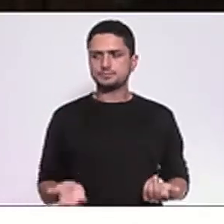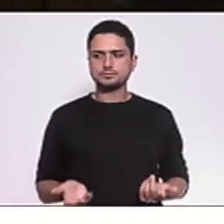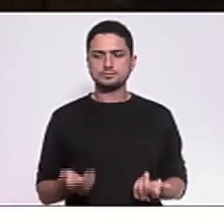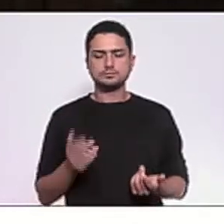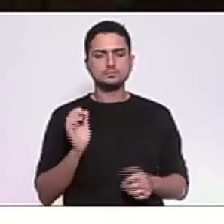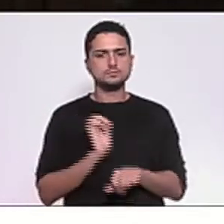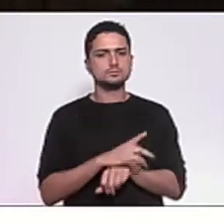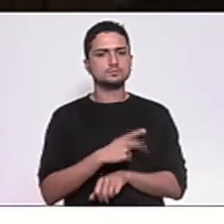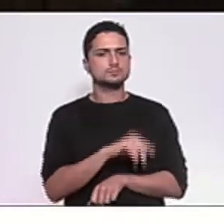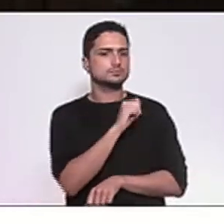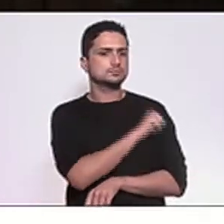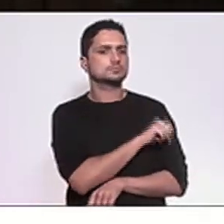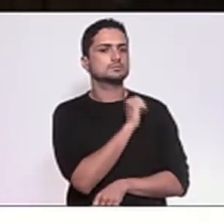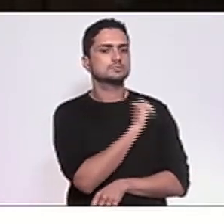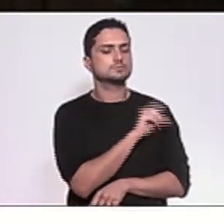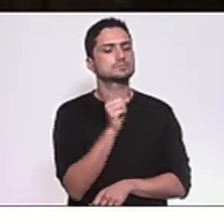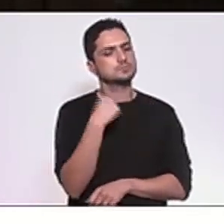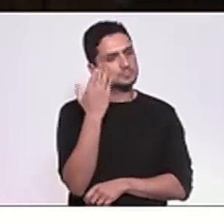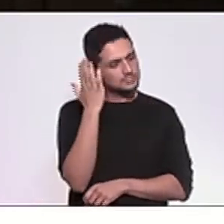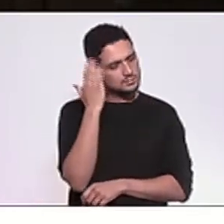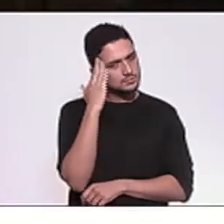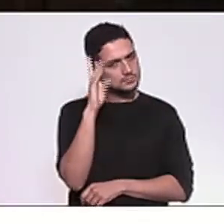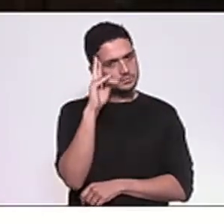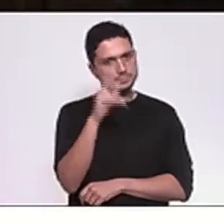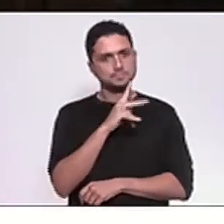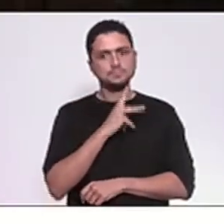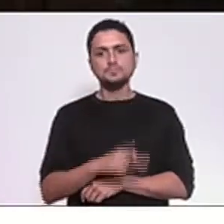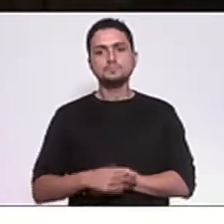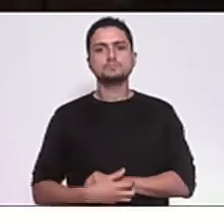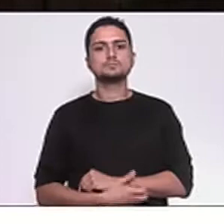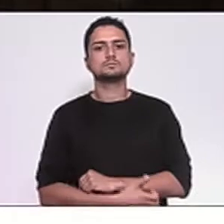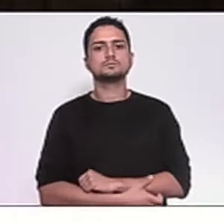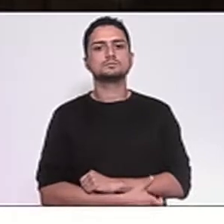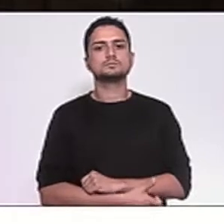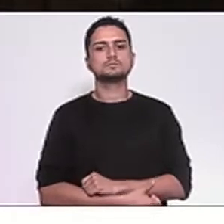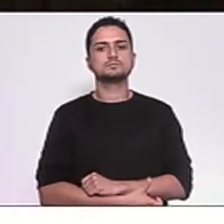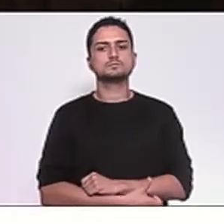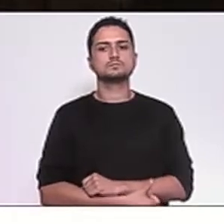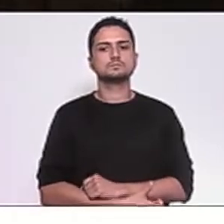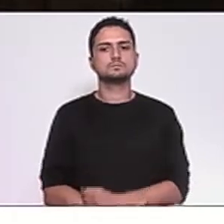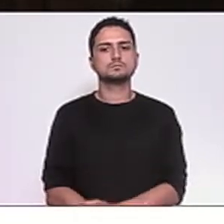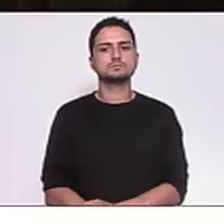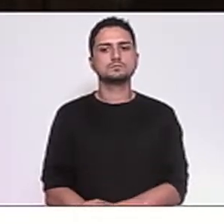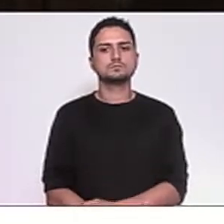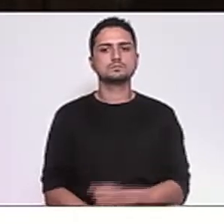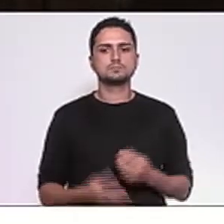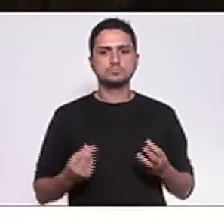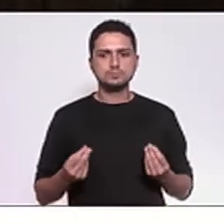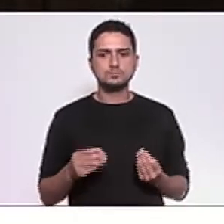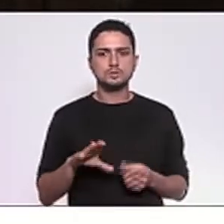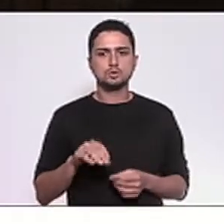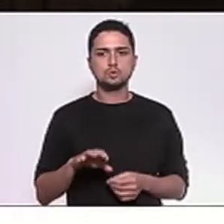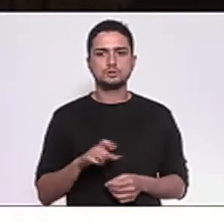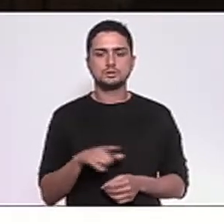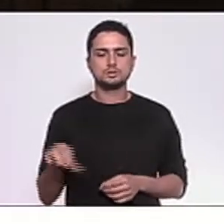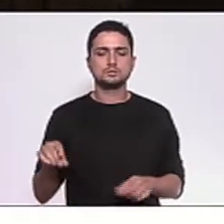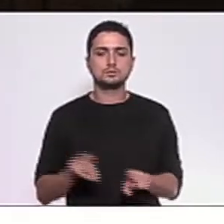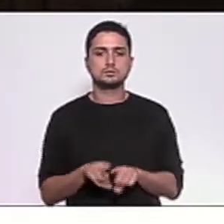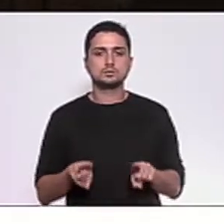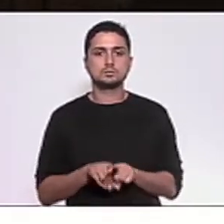Janeiro. E a gente sabe, senhora presidenta, que muitas das concessões,